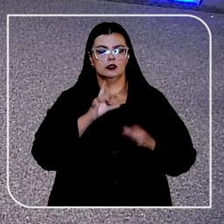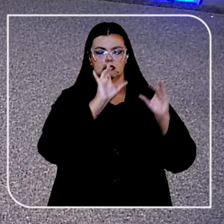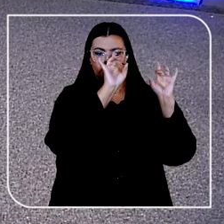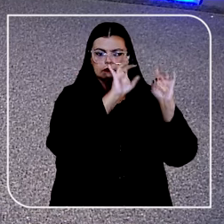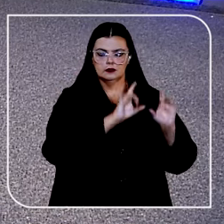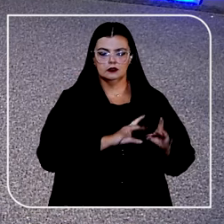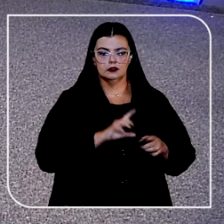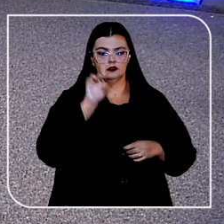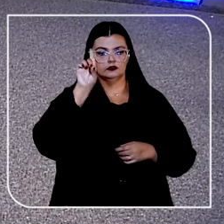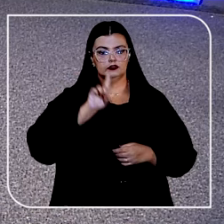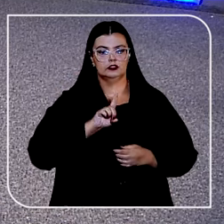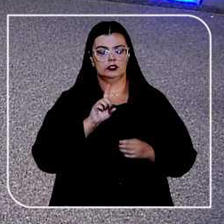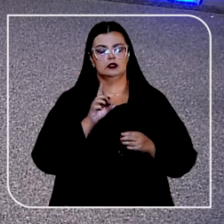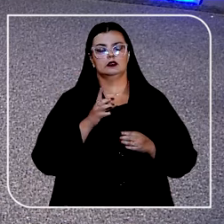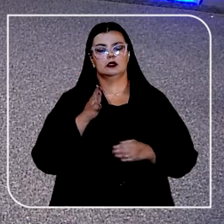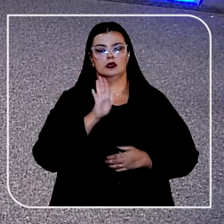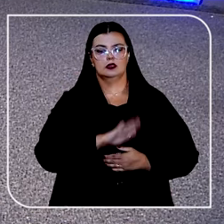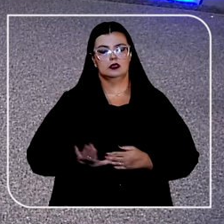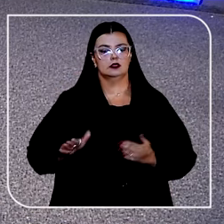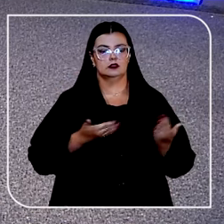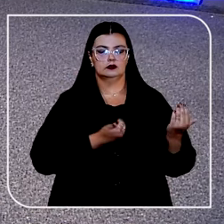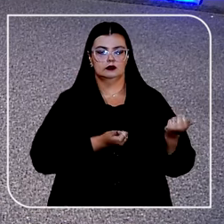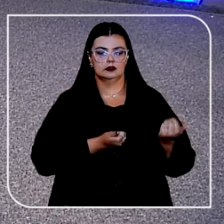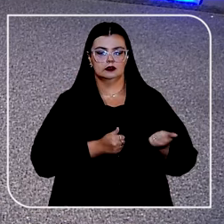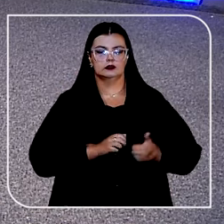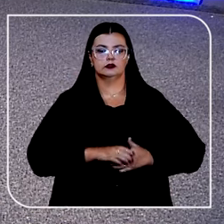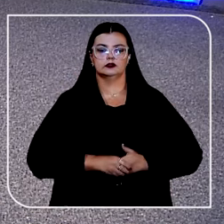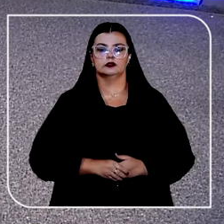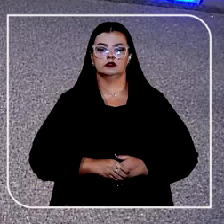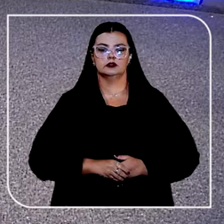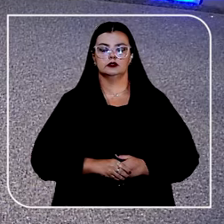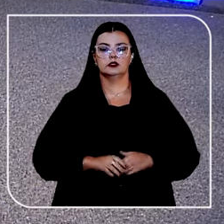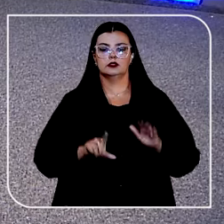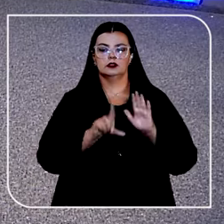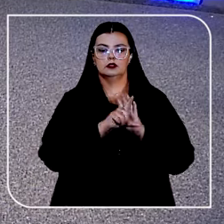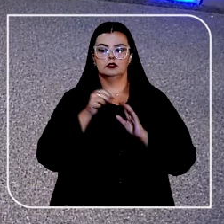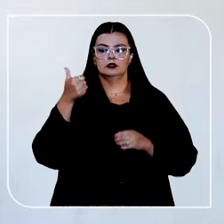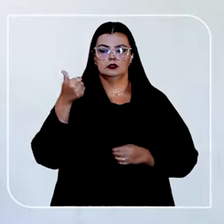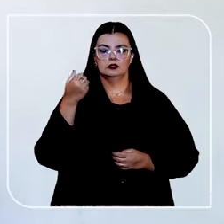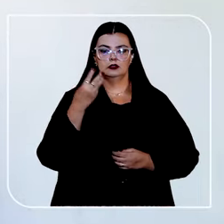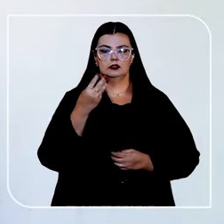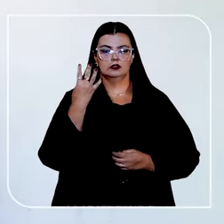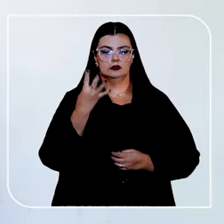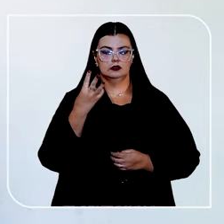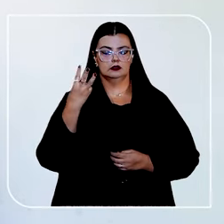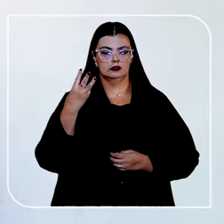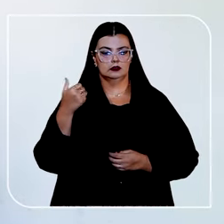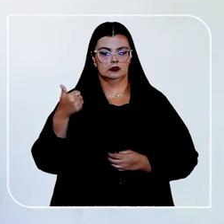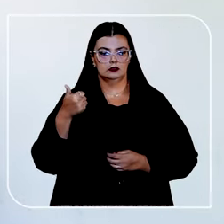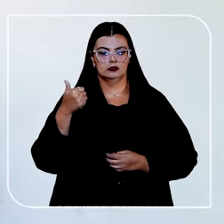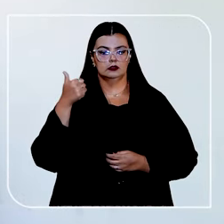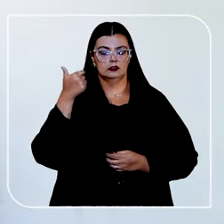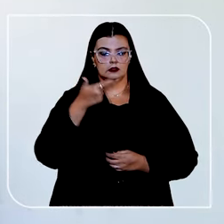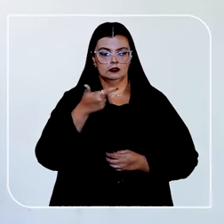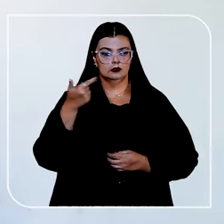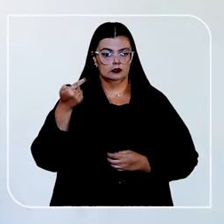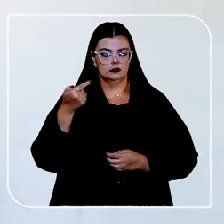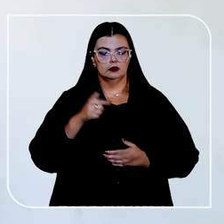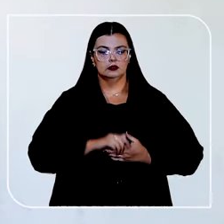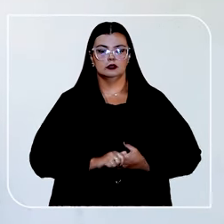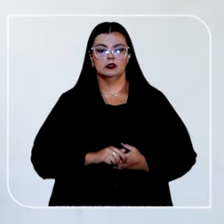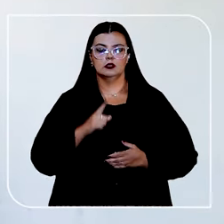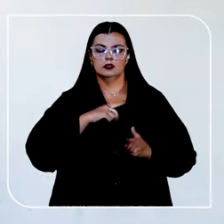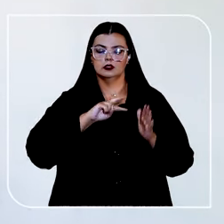especialista em Direito da Criança e do Adolescente a lei 13.431 de